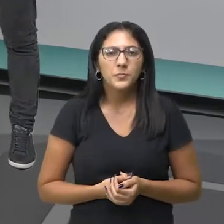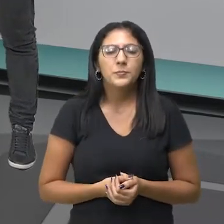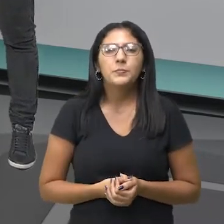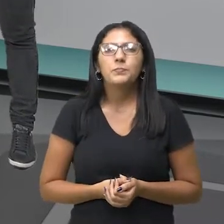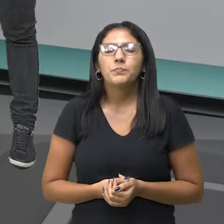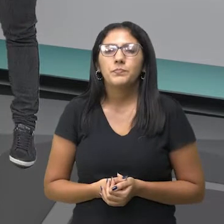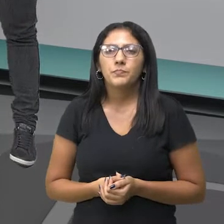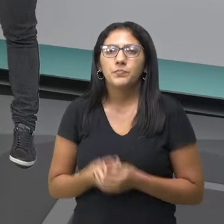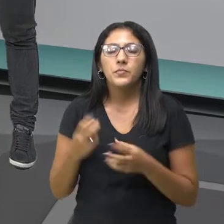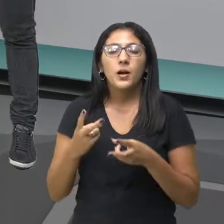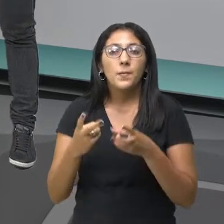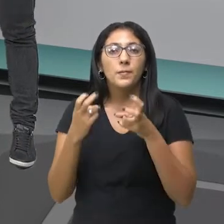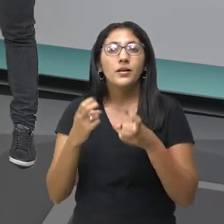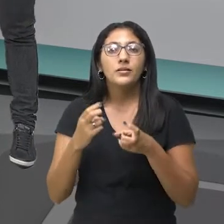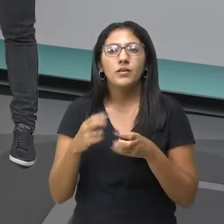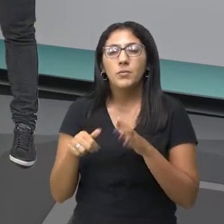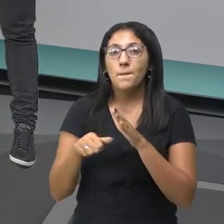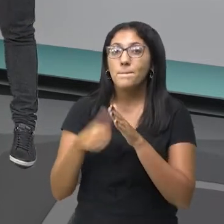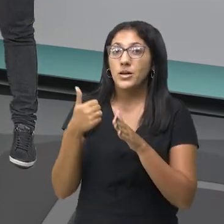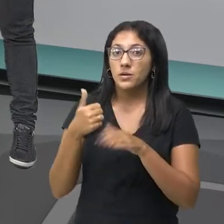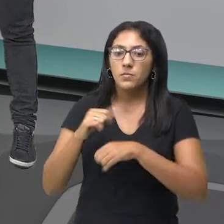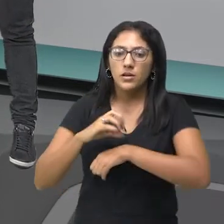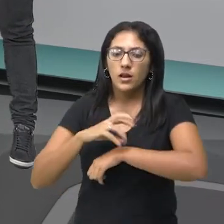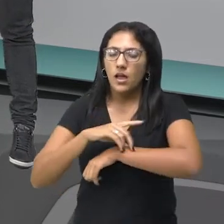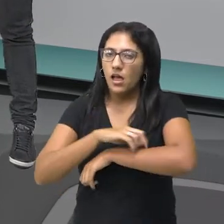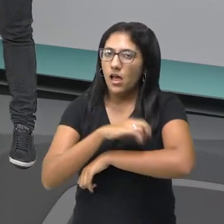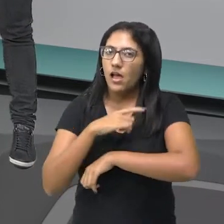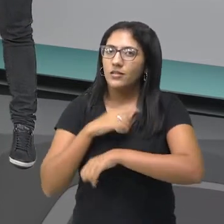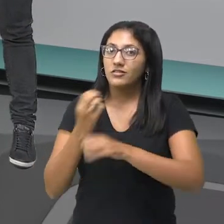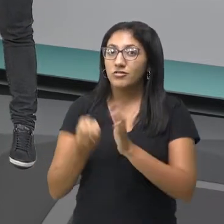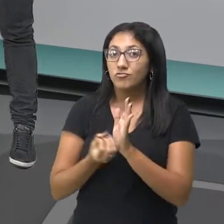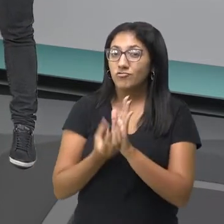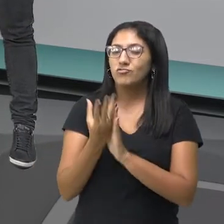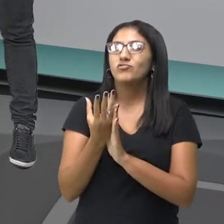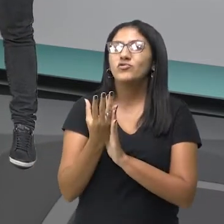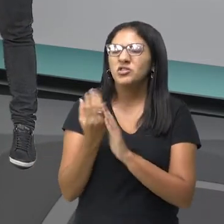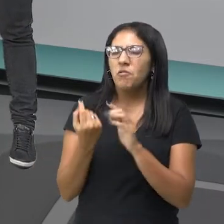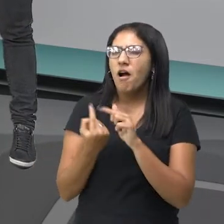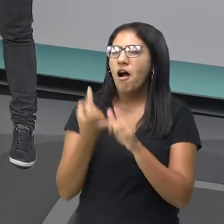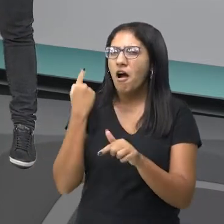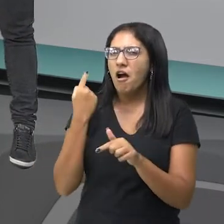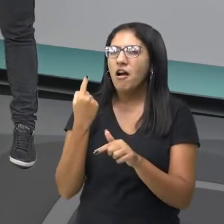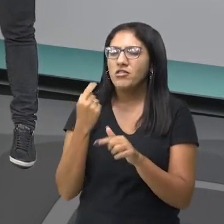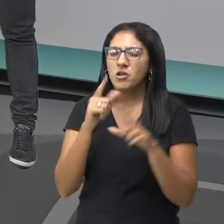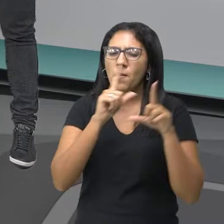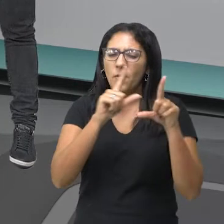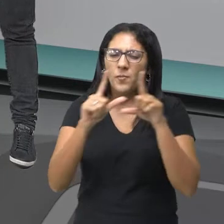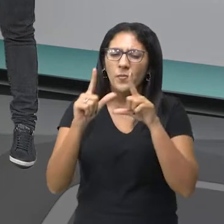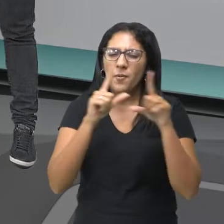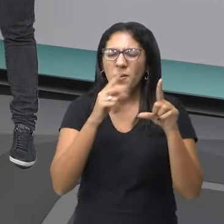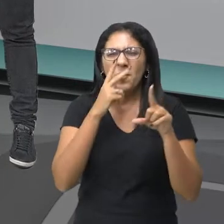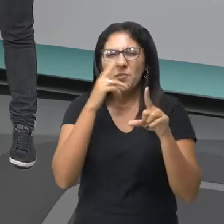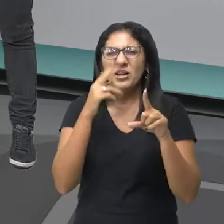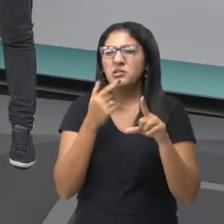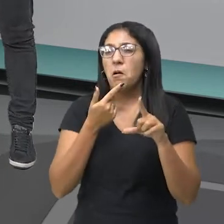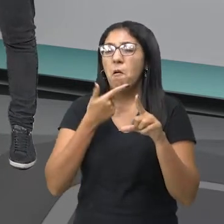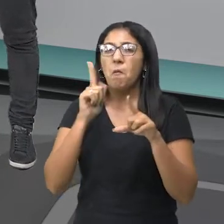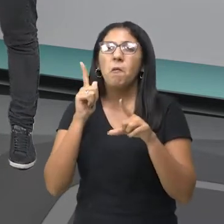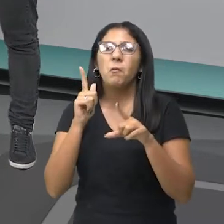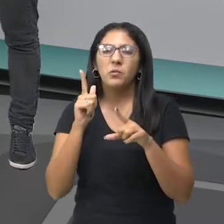ok? Então observem que a primeira aranha que surgiu lá na história parecia mais um ácaro e não uma aranha. E